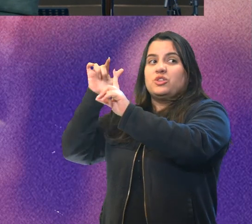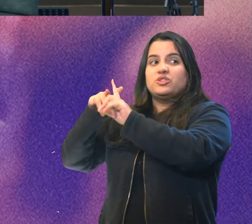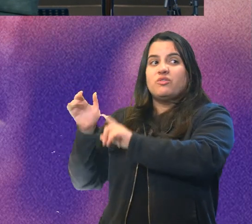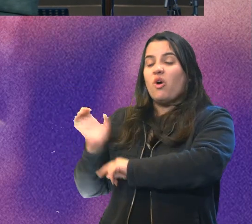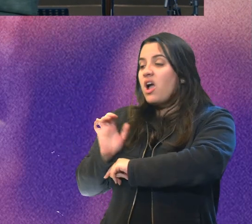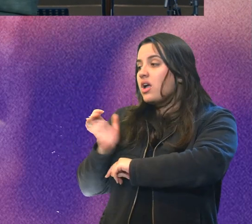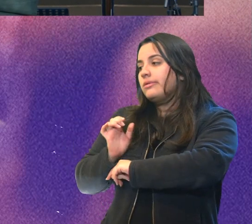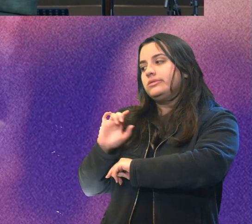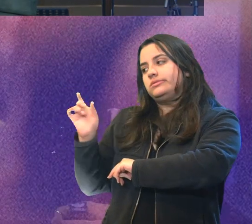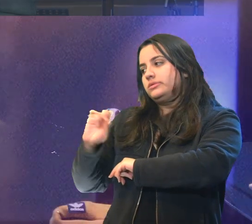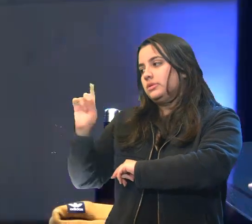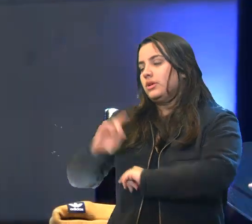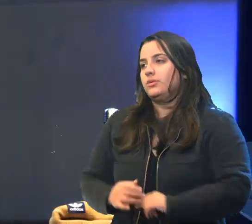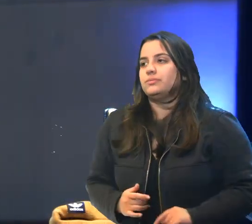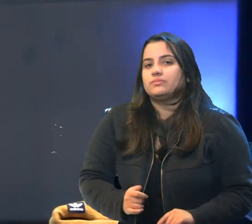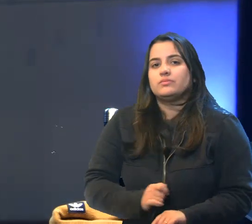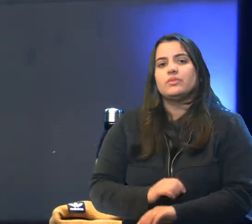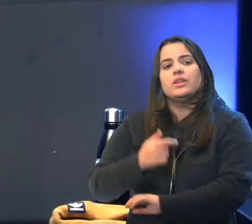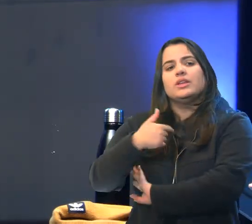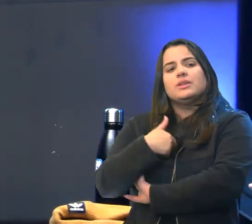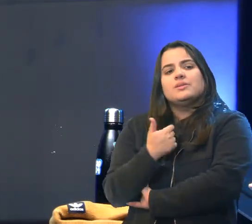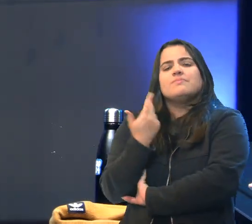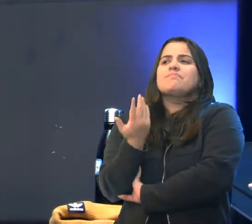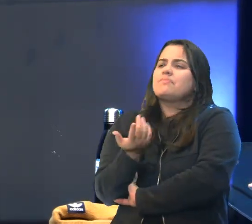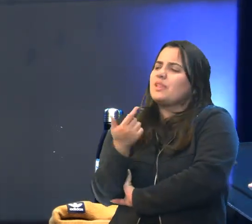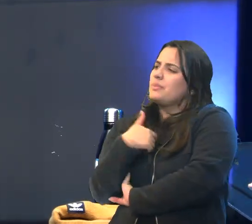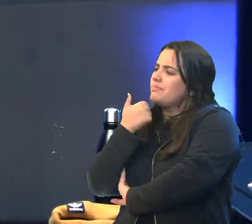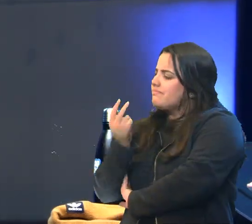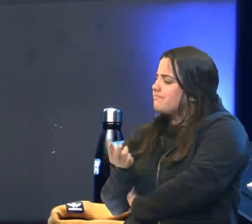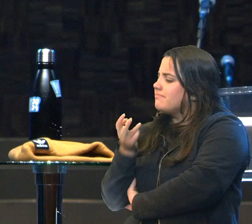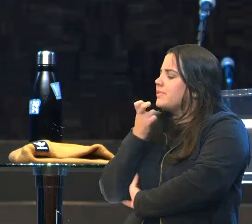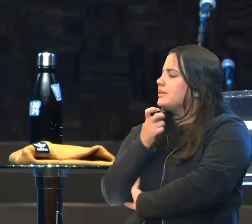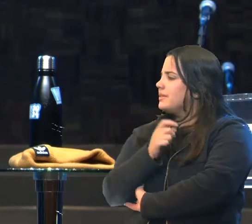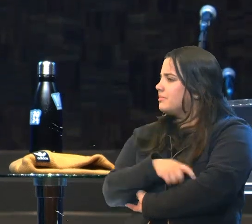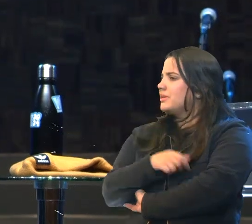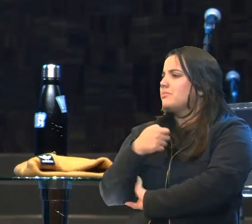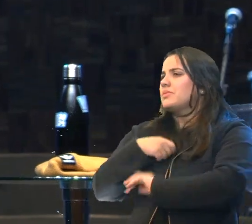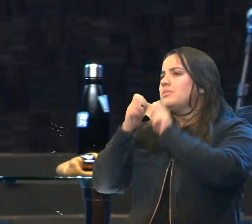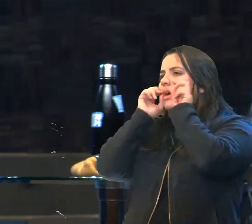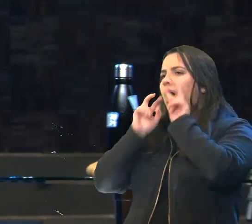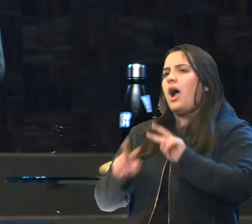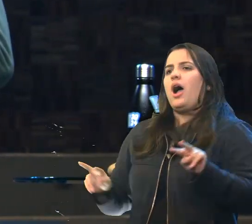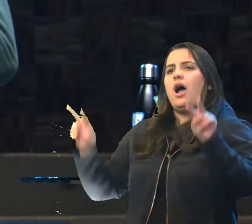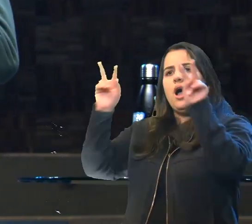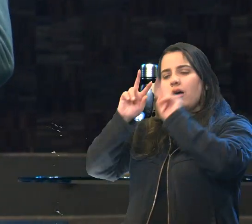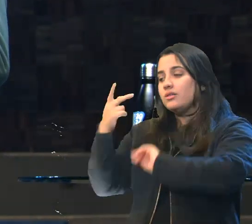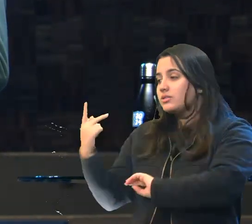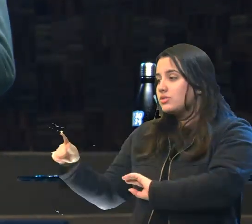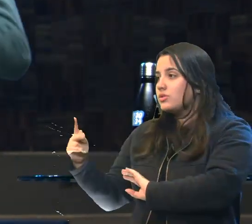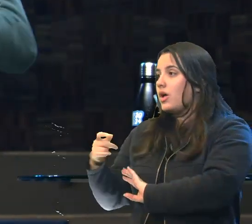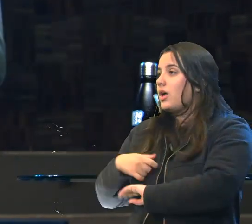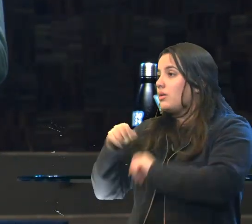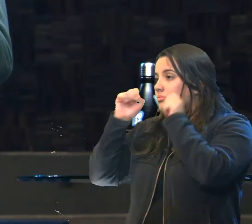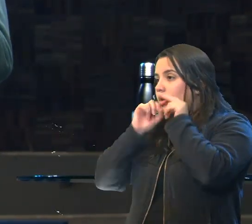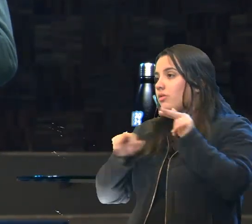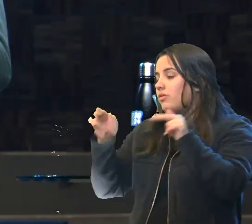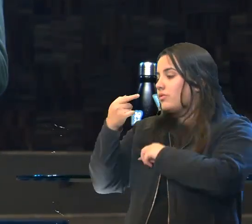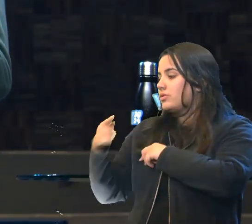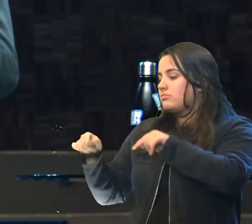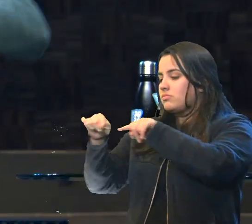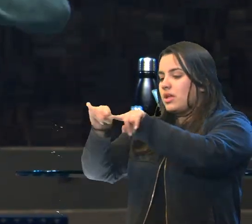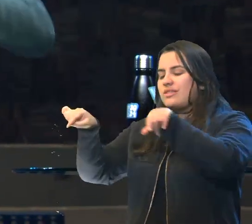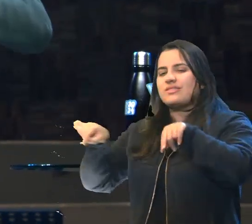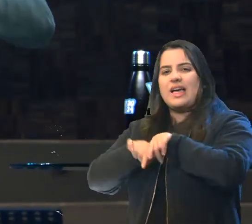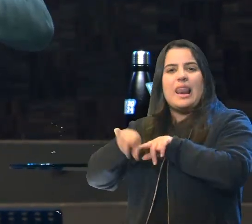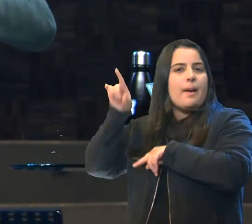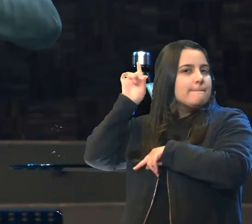E aí ela falou, pastor, eu tive uma visão com você, Eu vi você numa sala branca, tipo